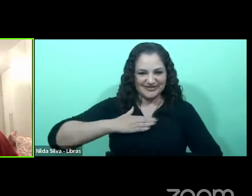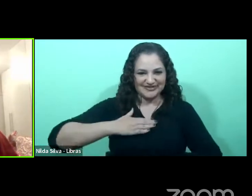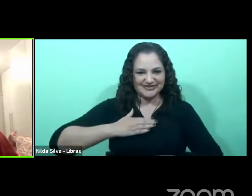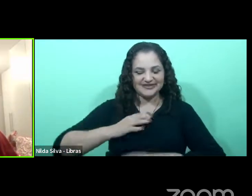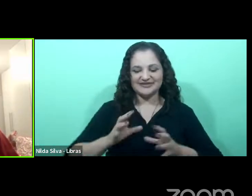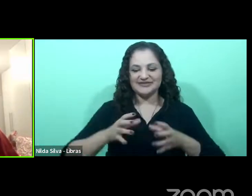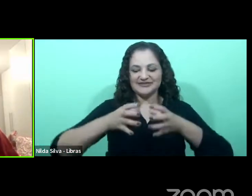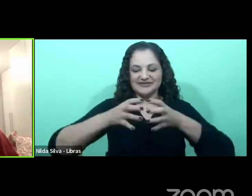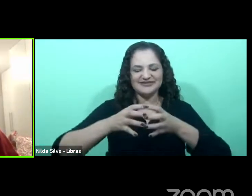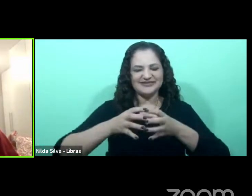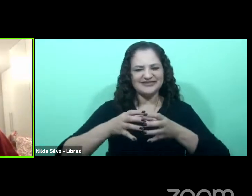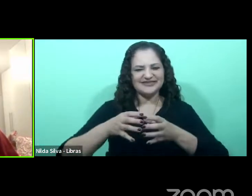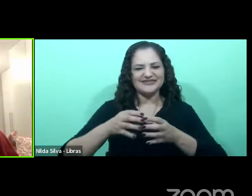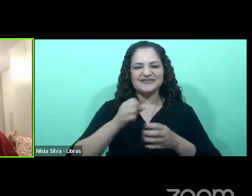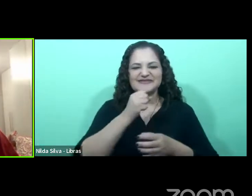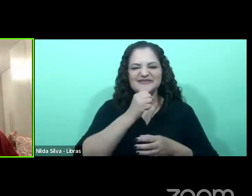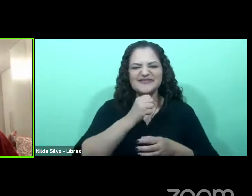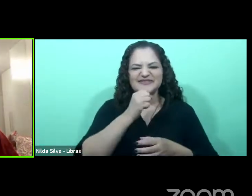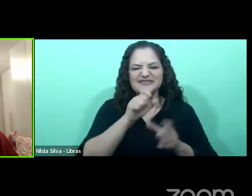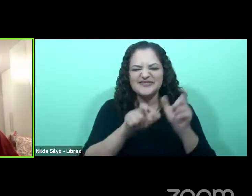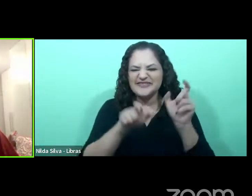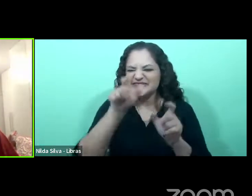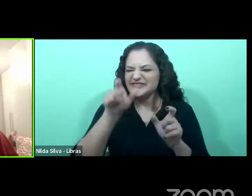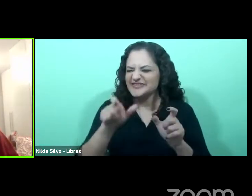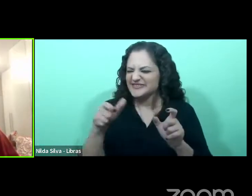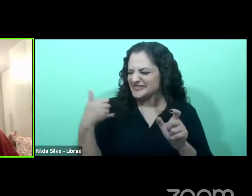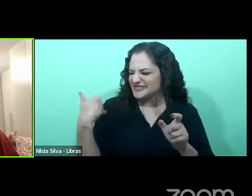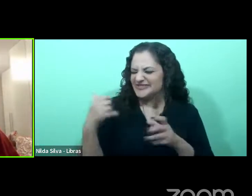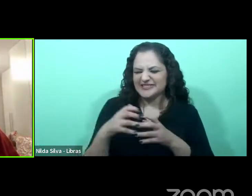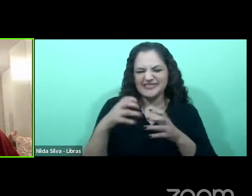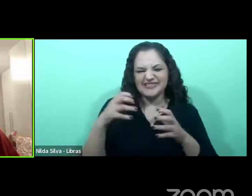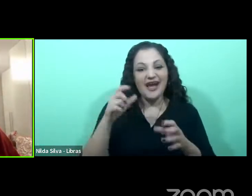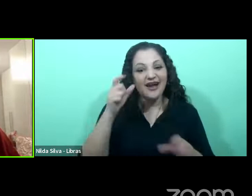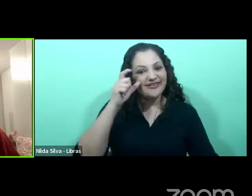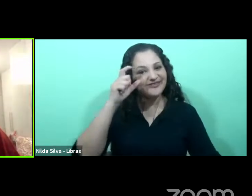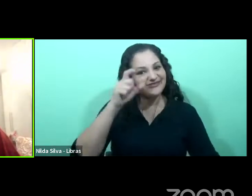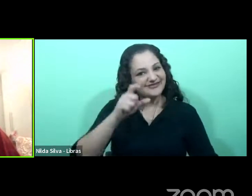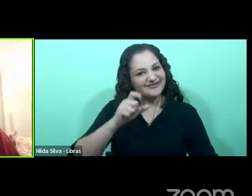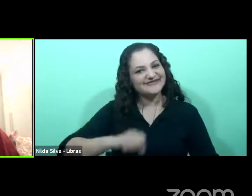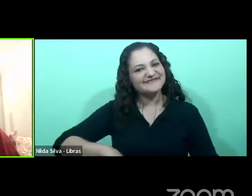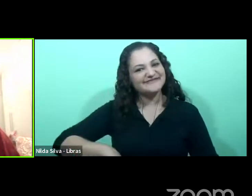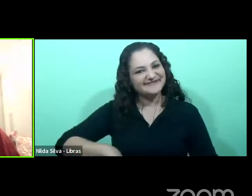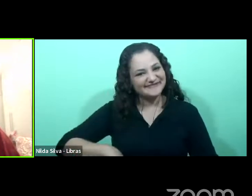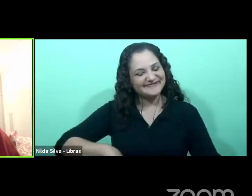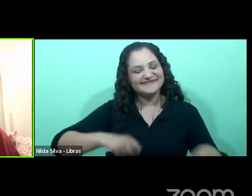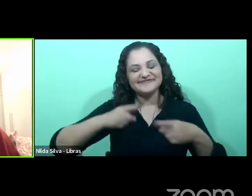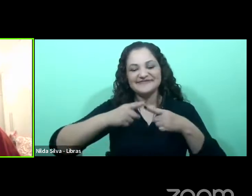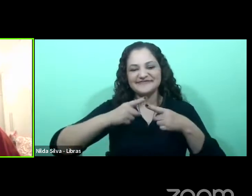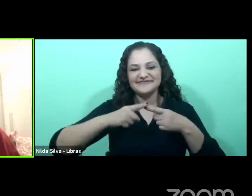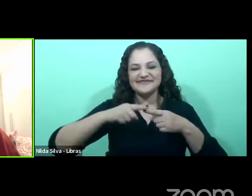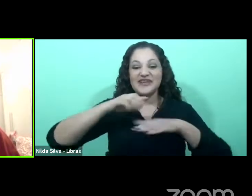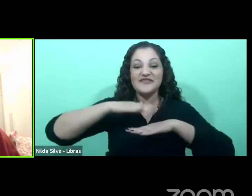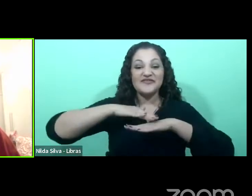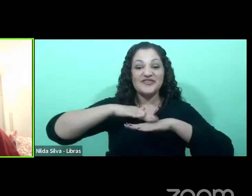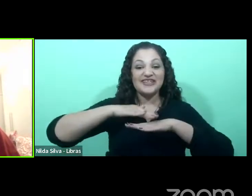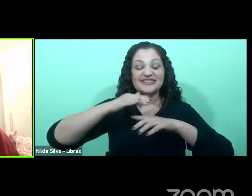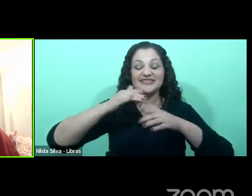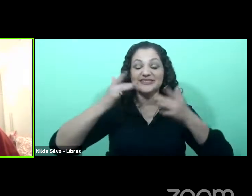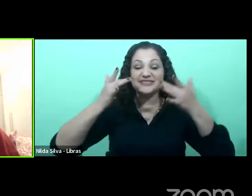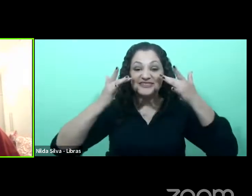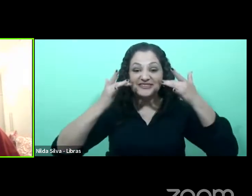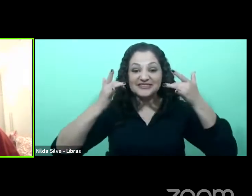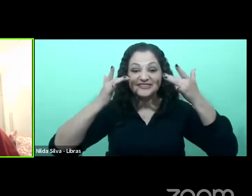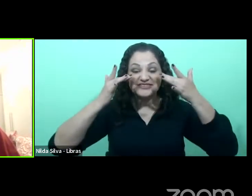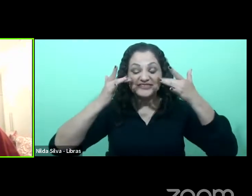grupo de idosos, e foi muito interessante, né? Que a gente fez um teatro retomando